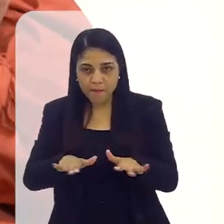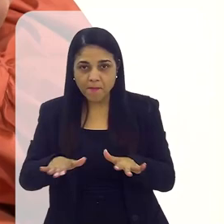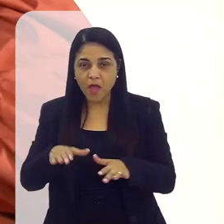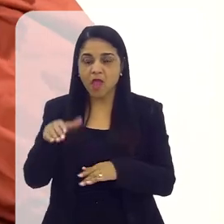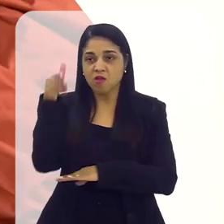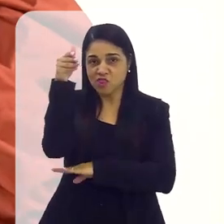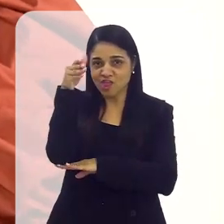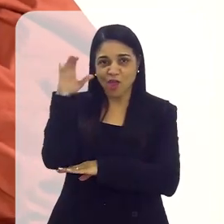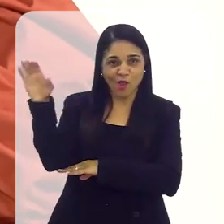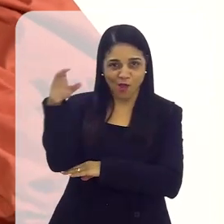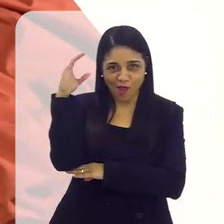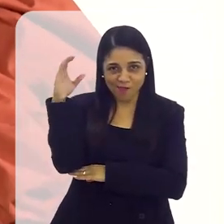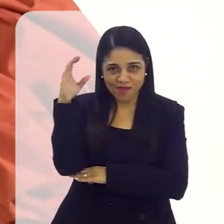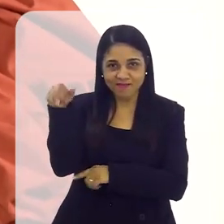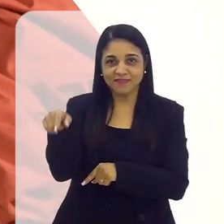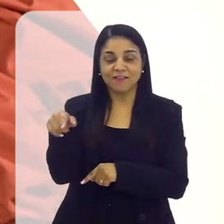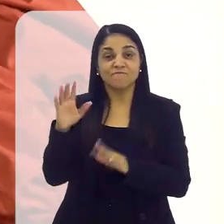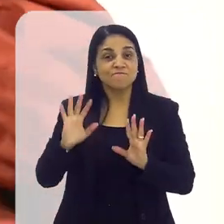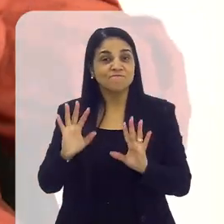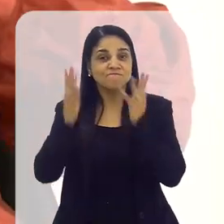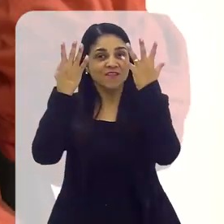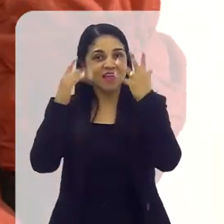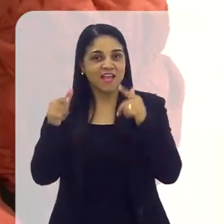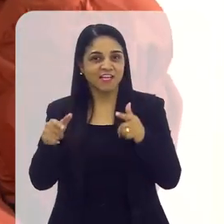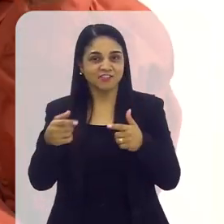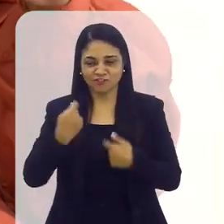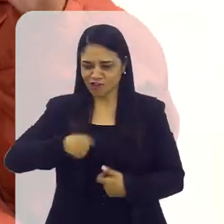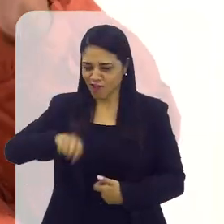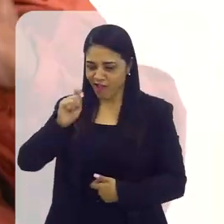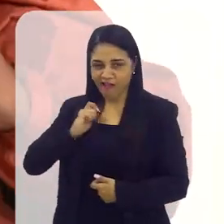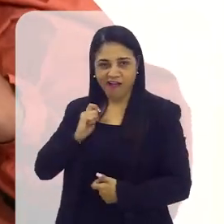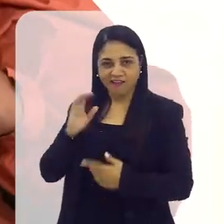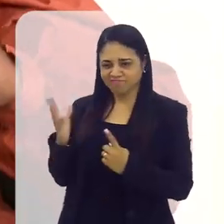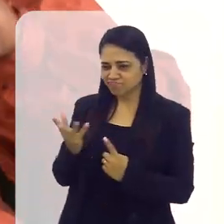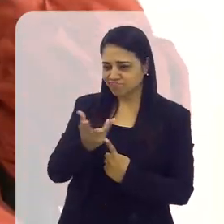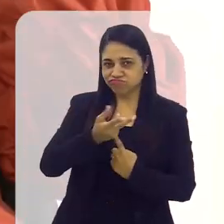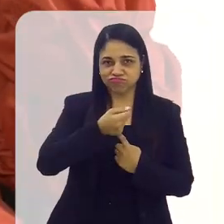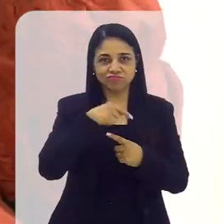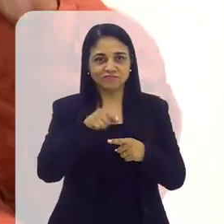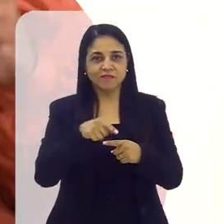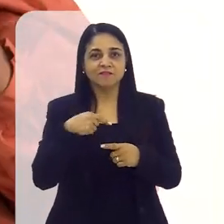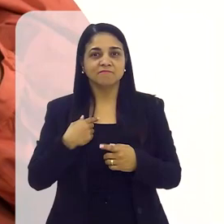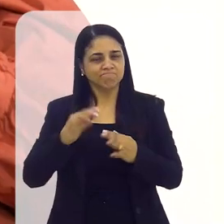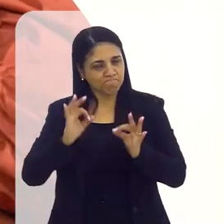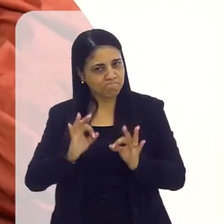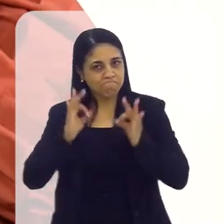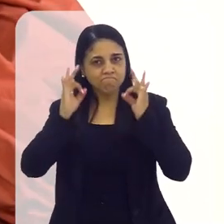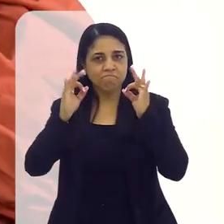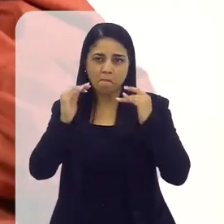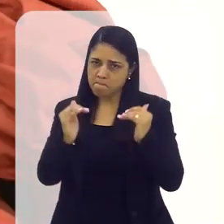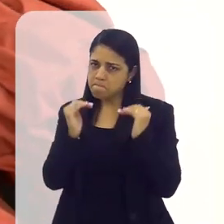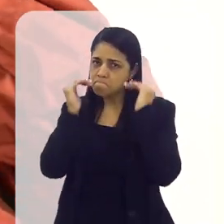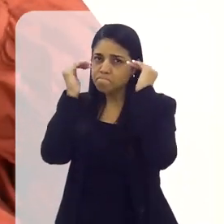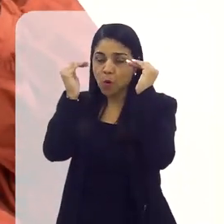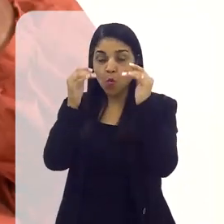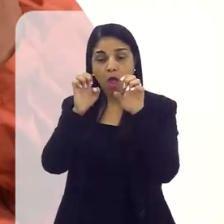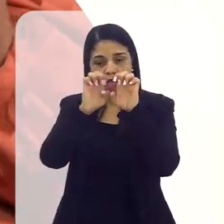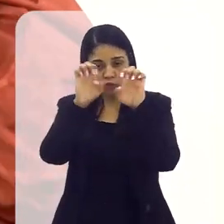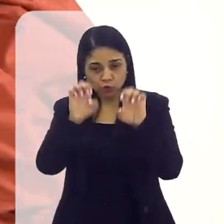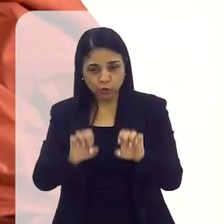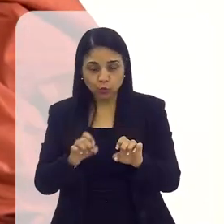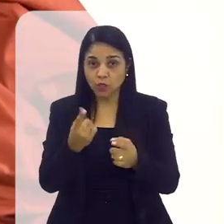lugares relevantes, assim, Copacabana Palace, em festas de artistas, magistrados. Tem